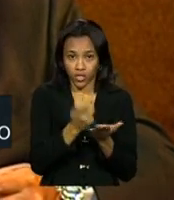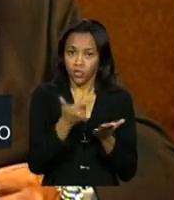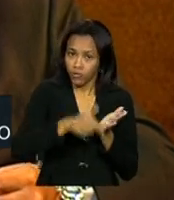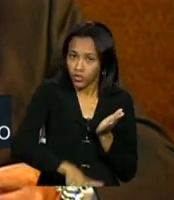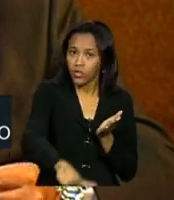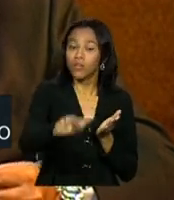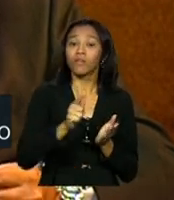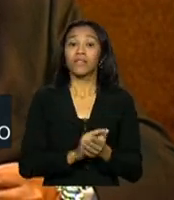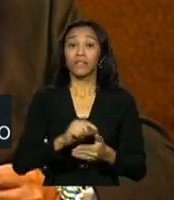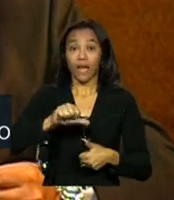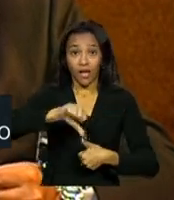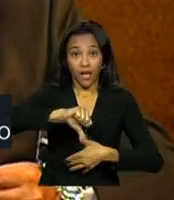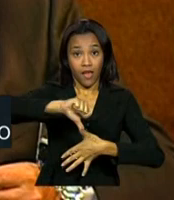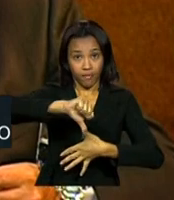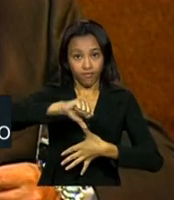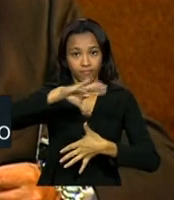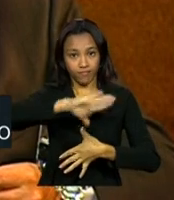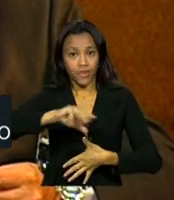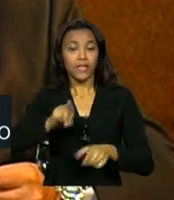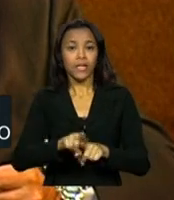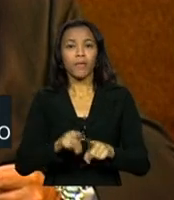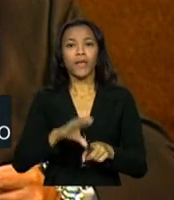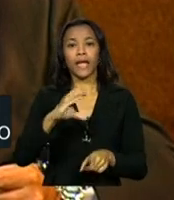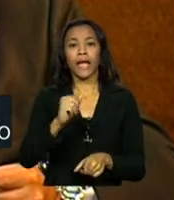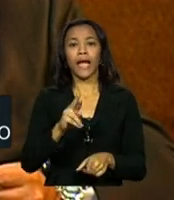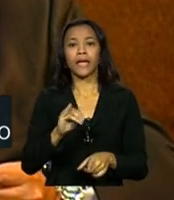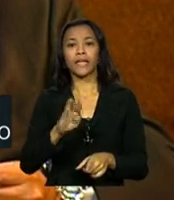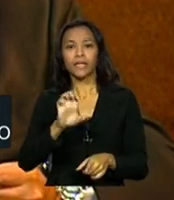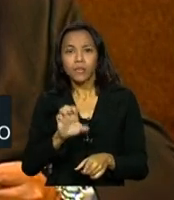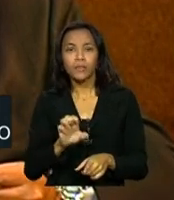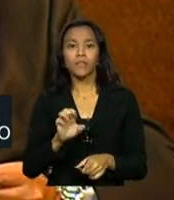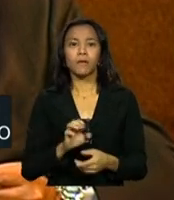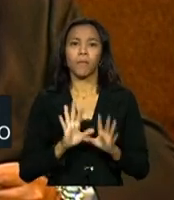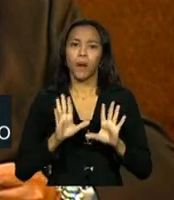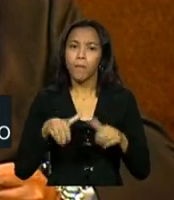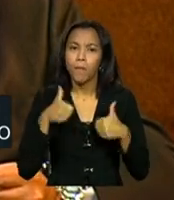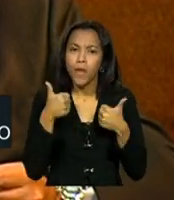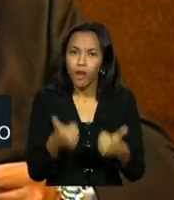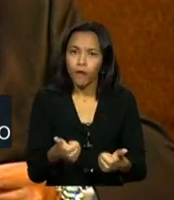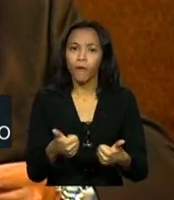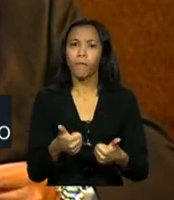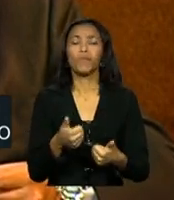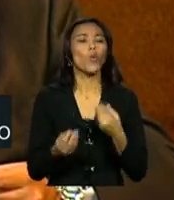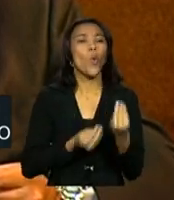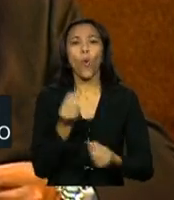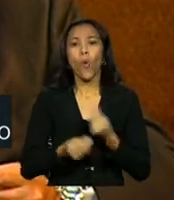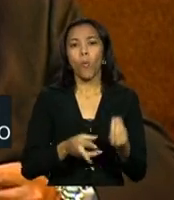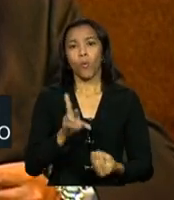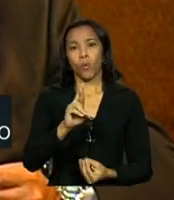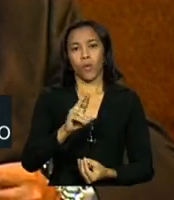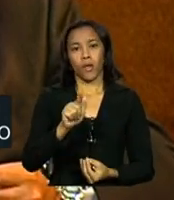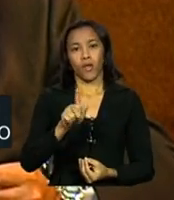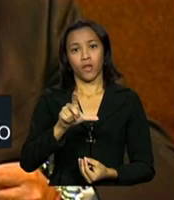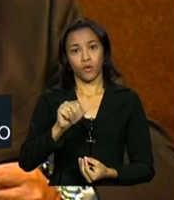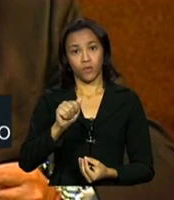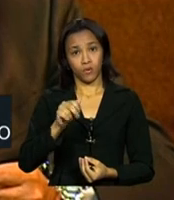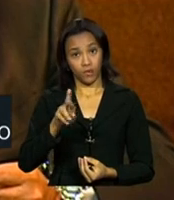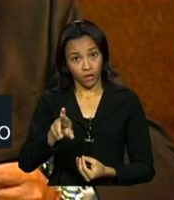latino-americana e carib de melhora de melhora regulatória e competitividade